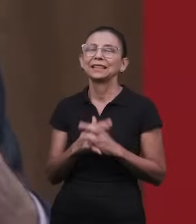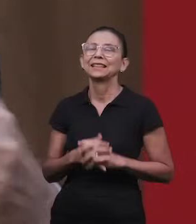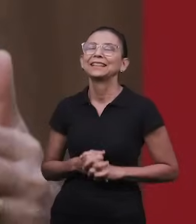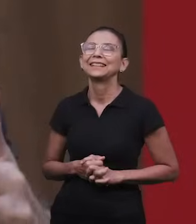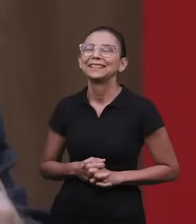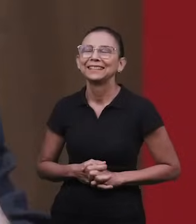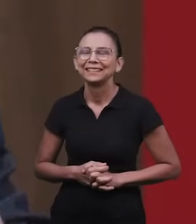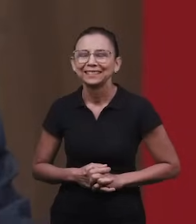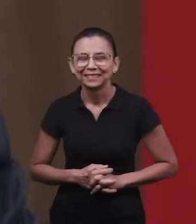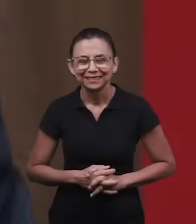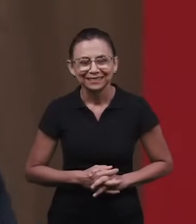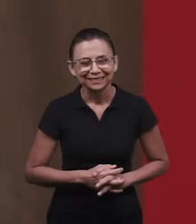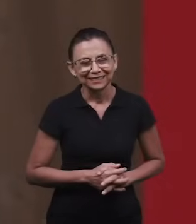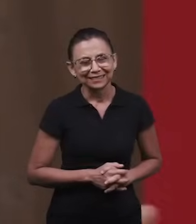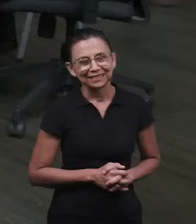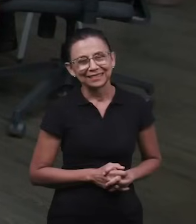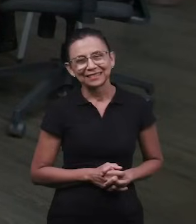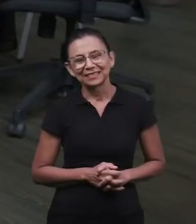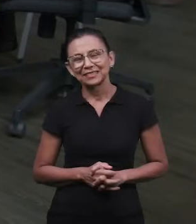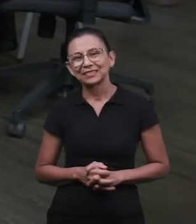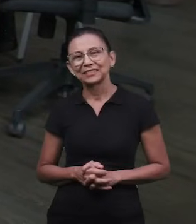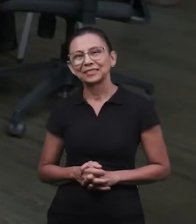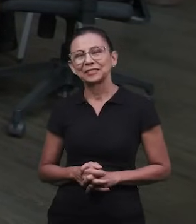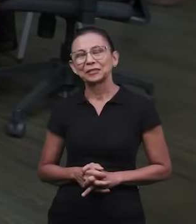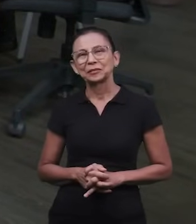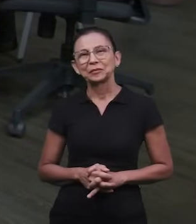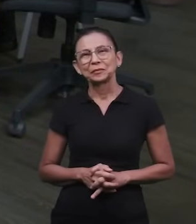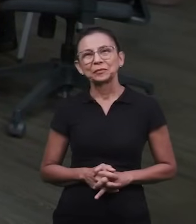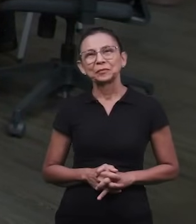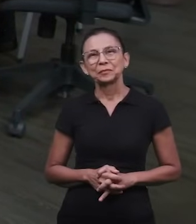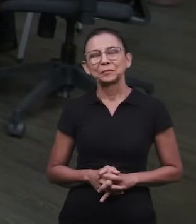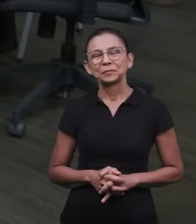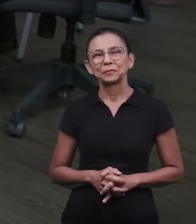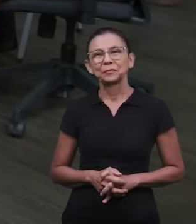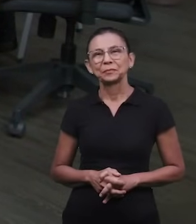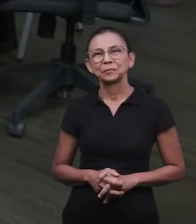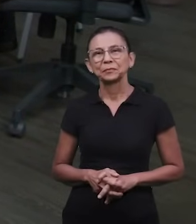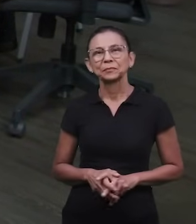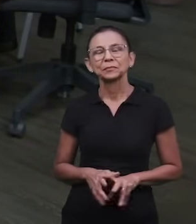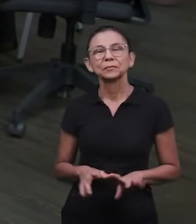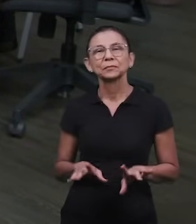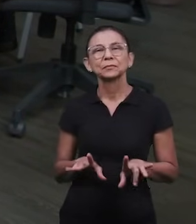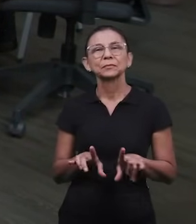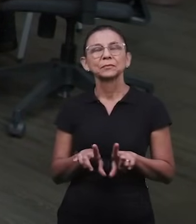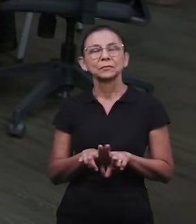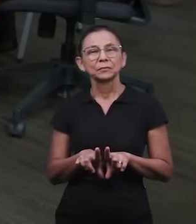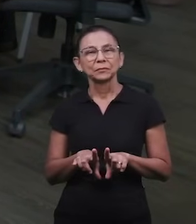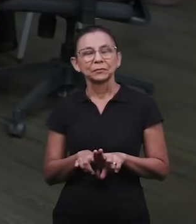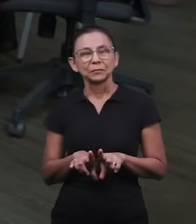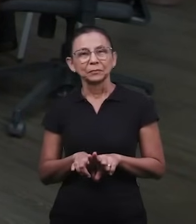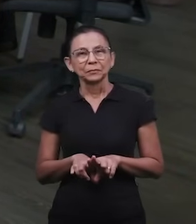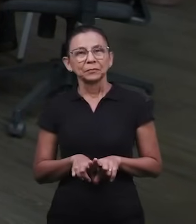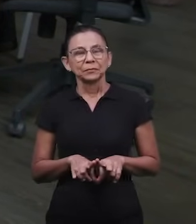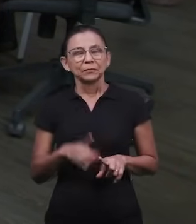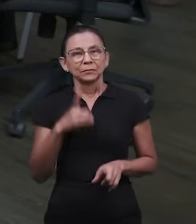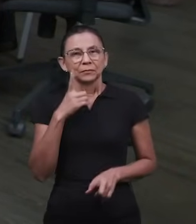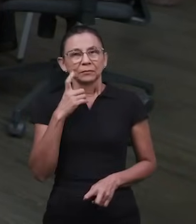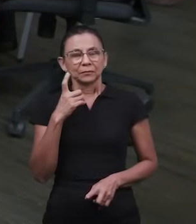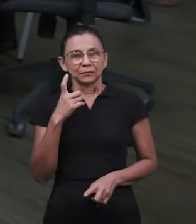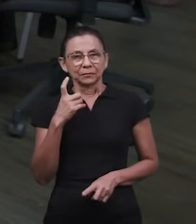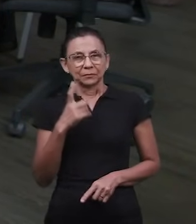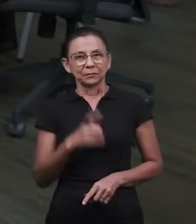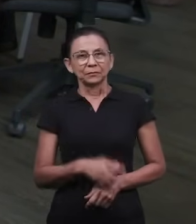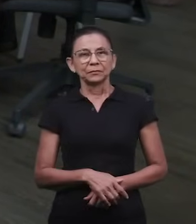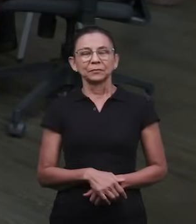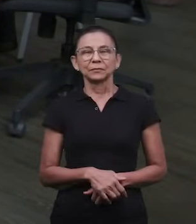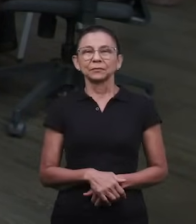costa para ele pensar que você está saindo, entendeu? Essas coisas aqui. Não, há um aspecto também, Alexandre, que a gente pode agregar aqui. É óbvio,